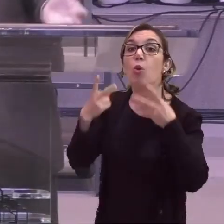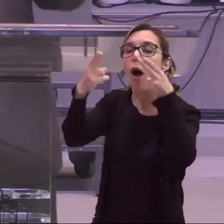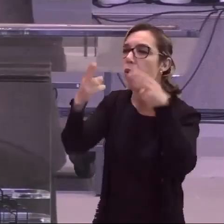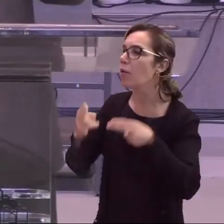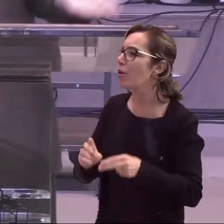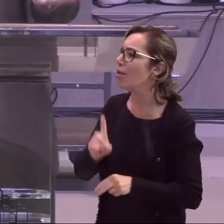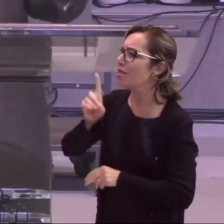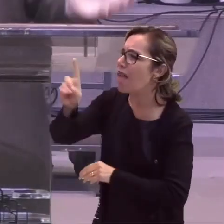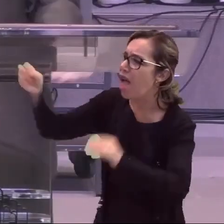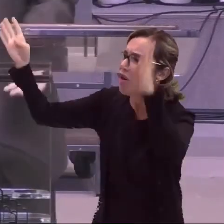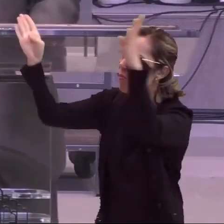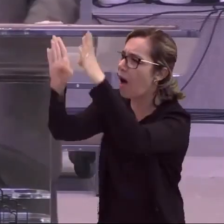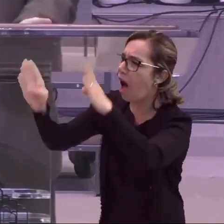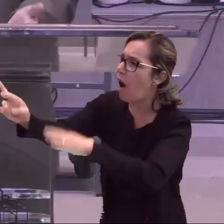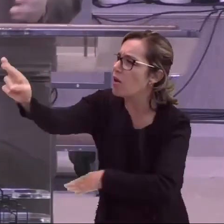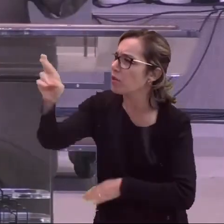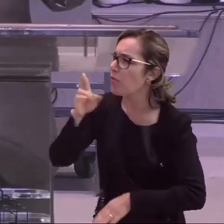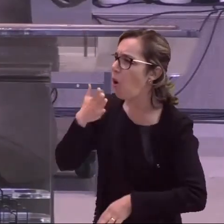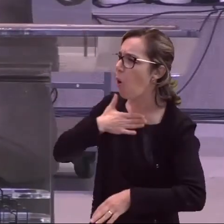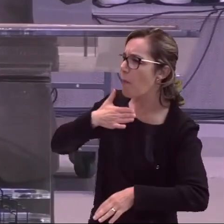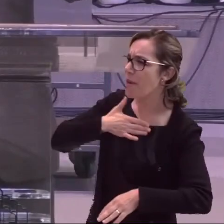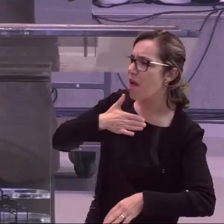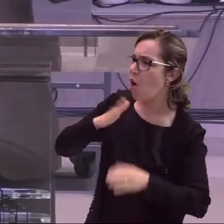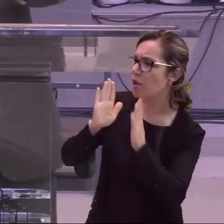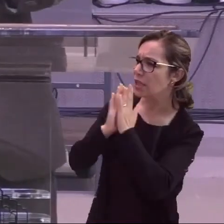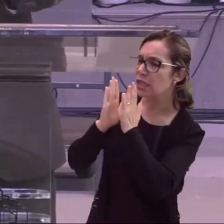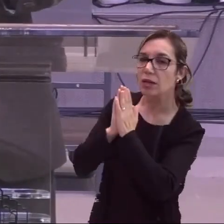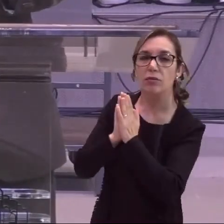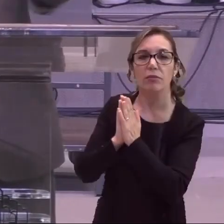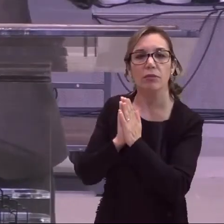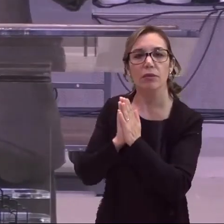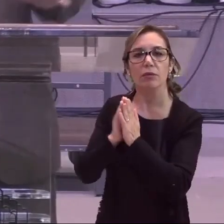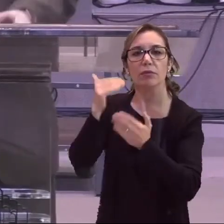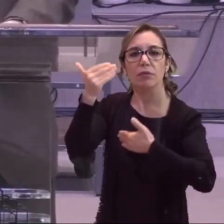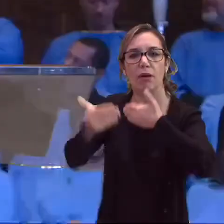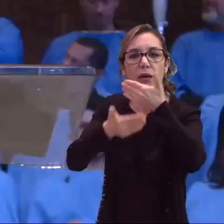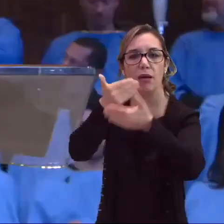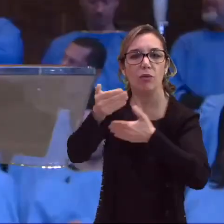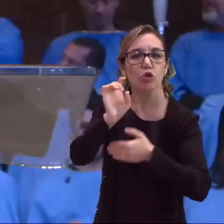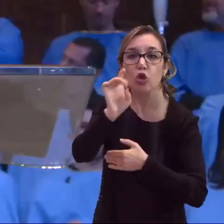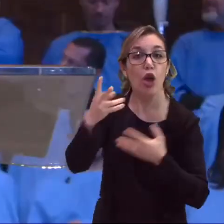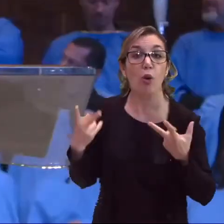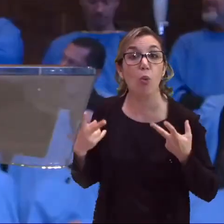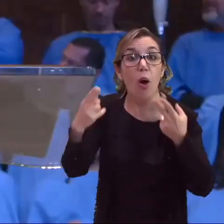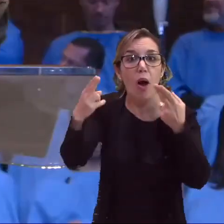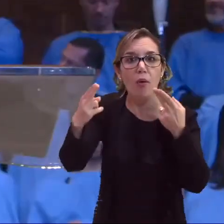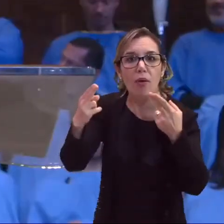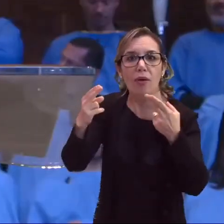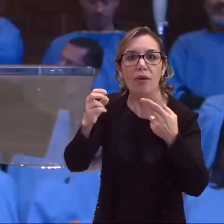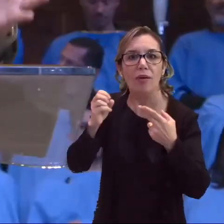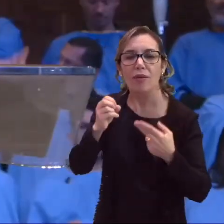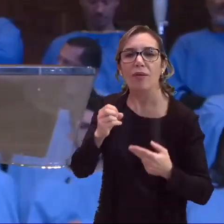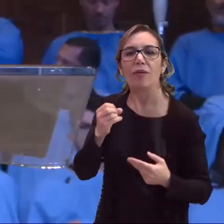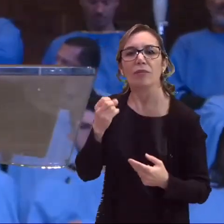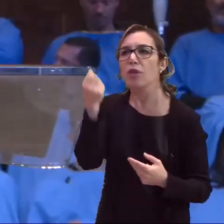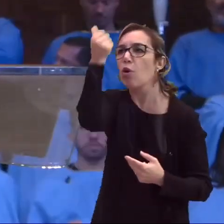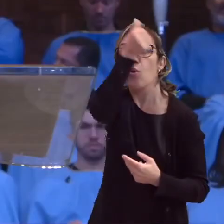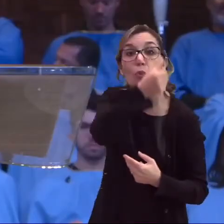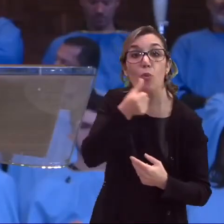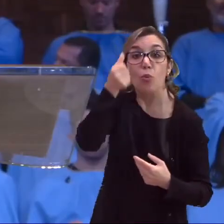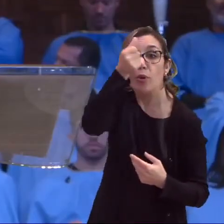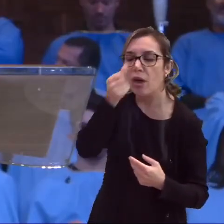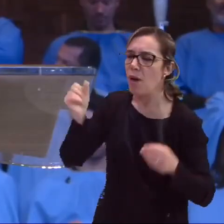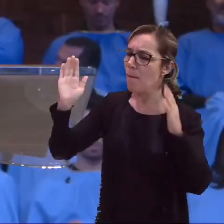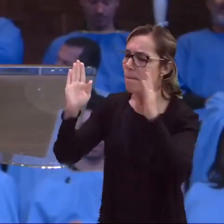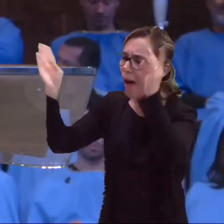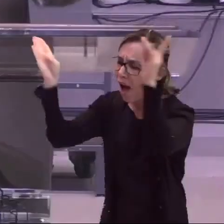Oba ao responde às nossas orações Olha foram 6:00 Oba ao responde às